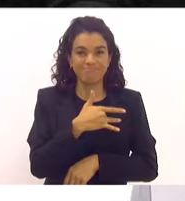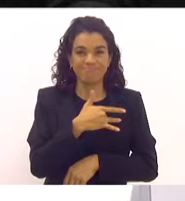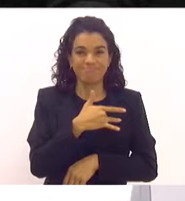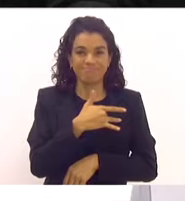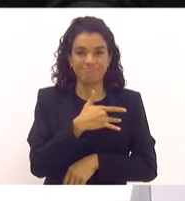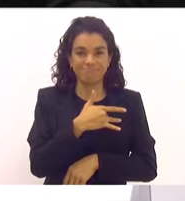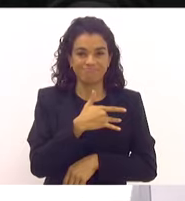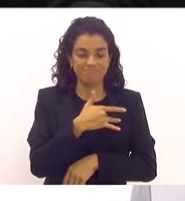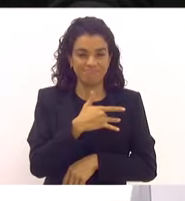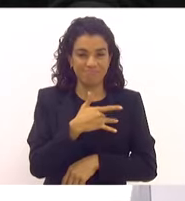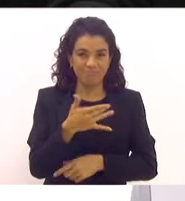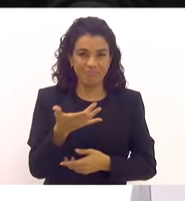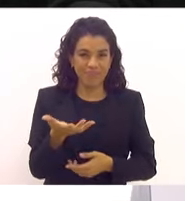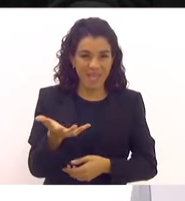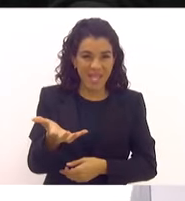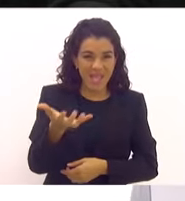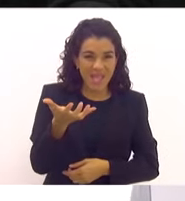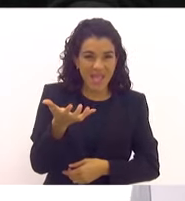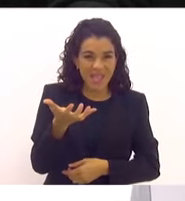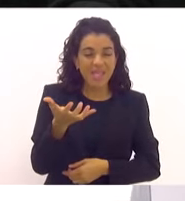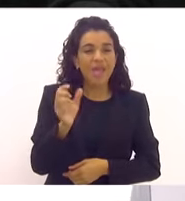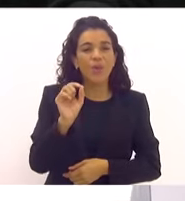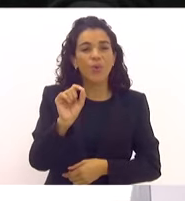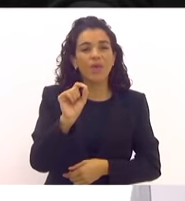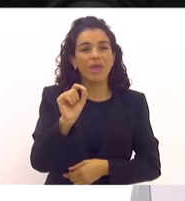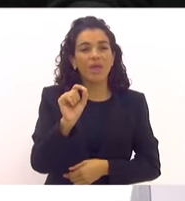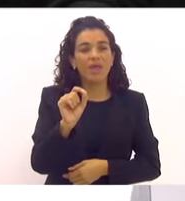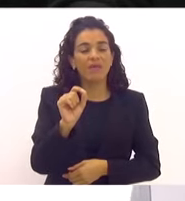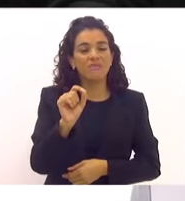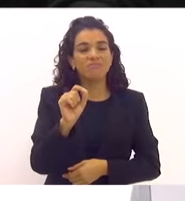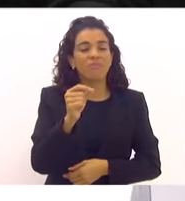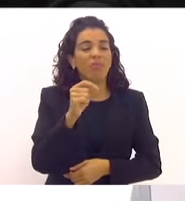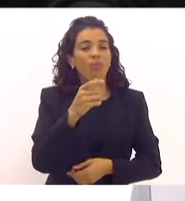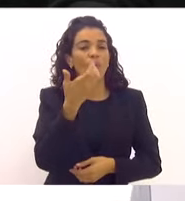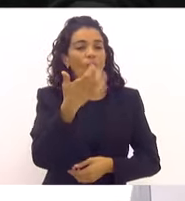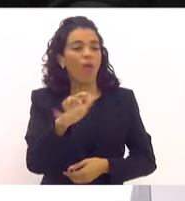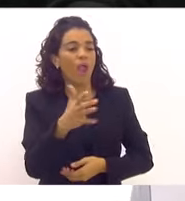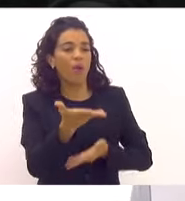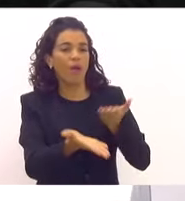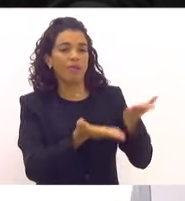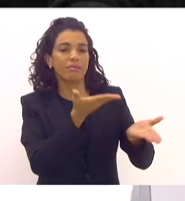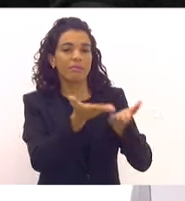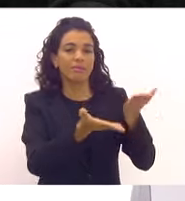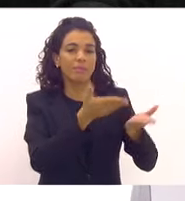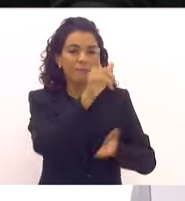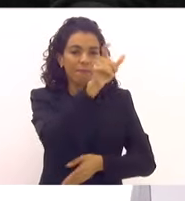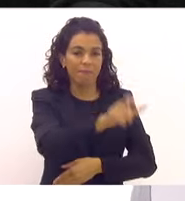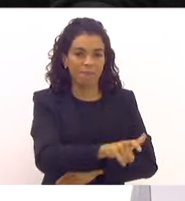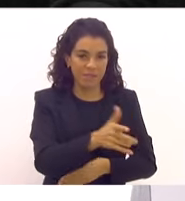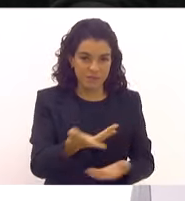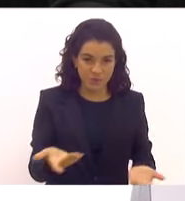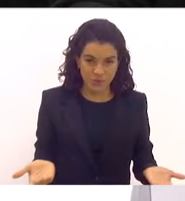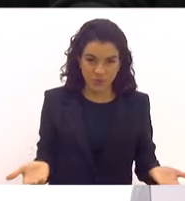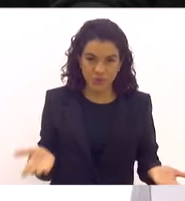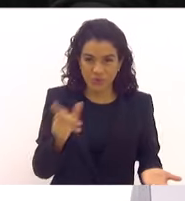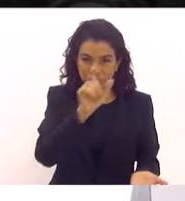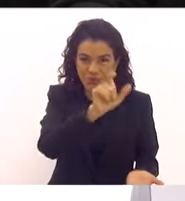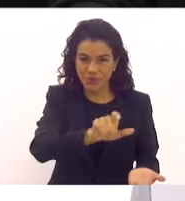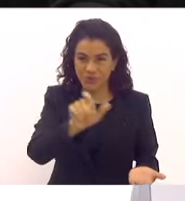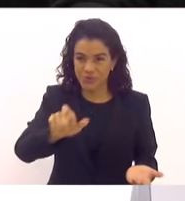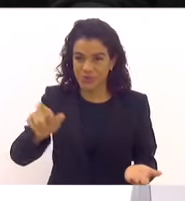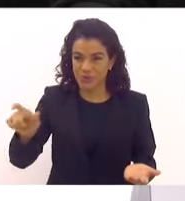livre-arbítrio, ele queira recusar um atendimento. Se ele recusa um atendimento, né,